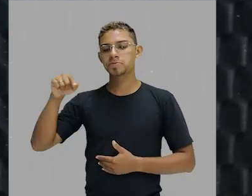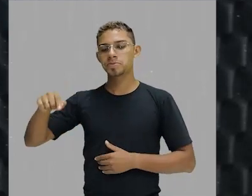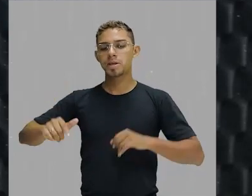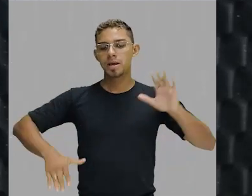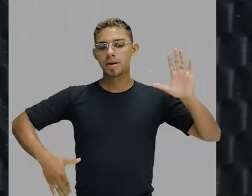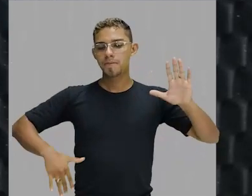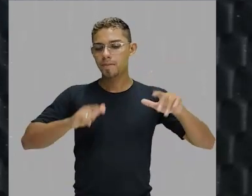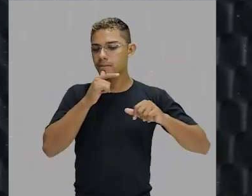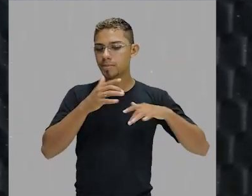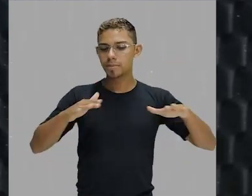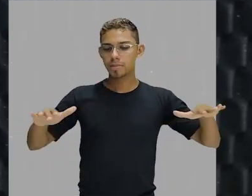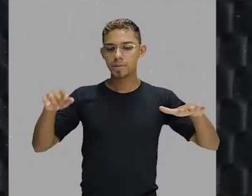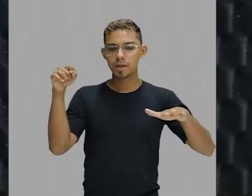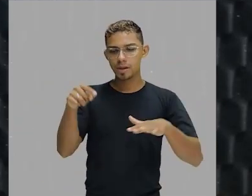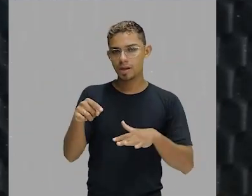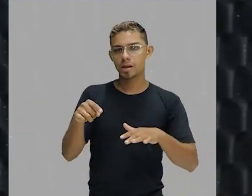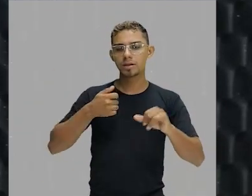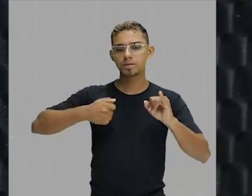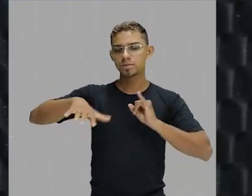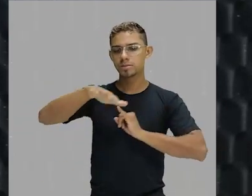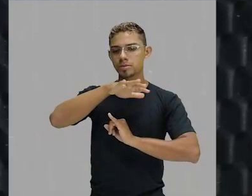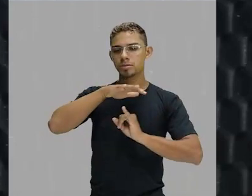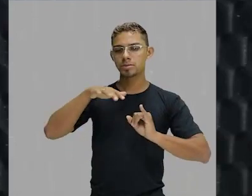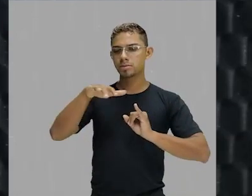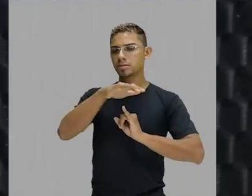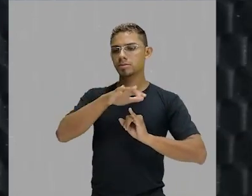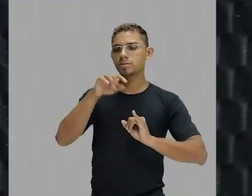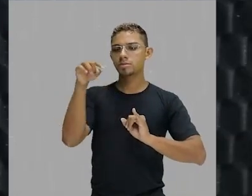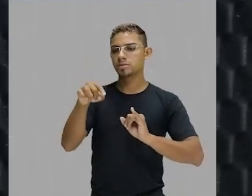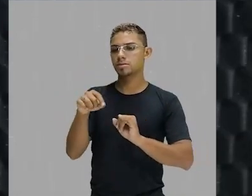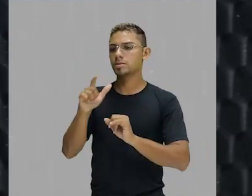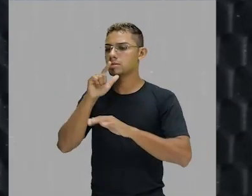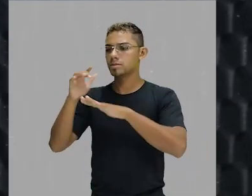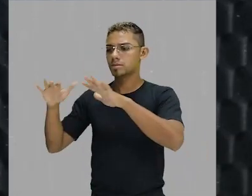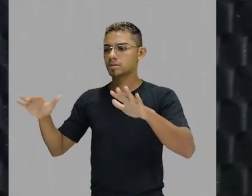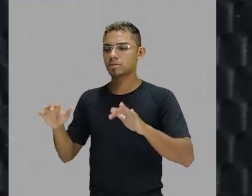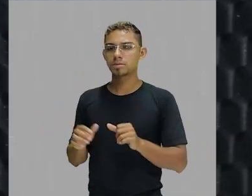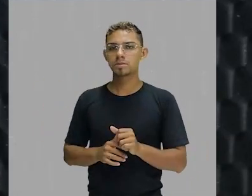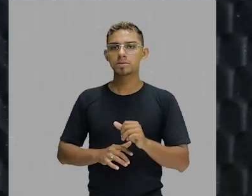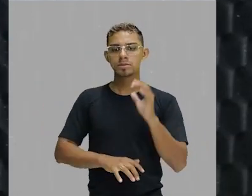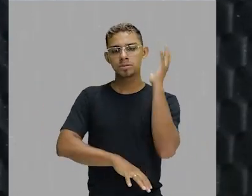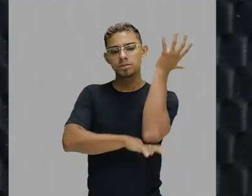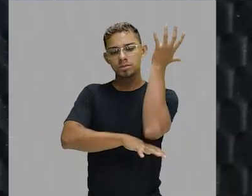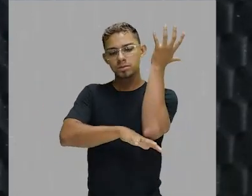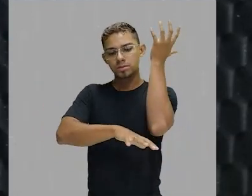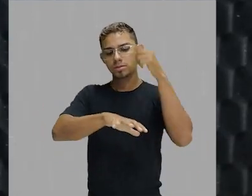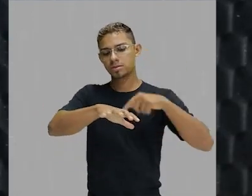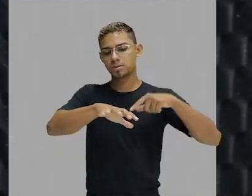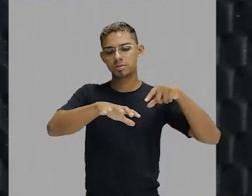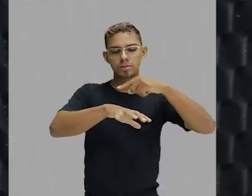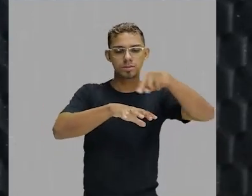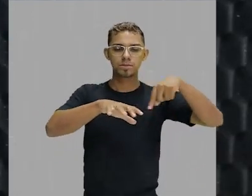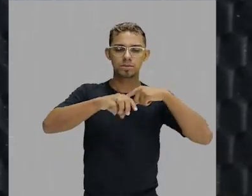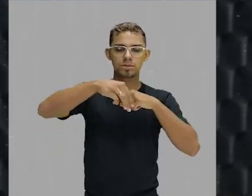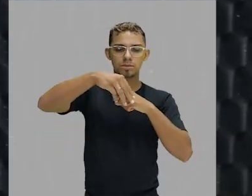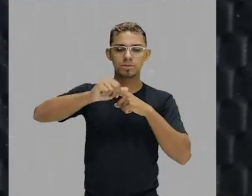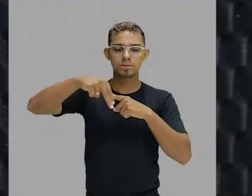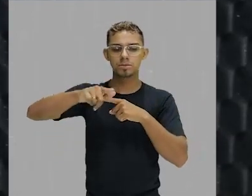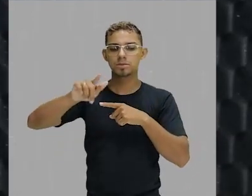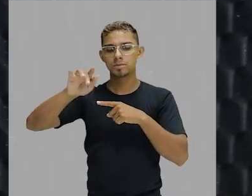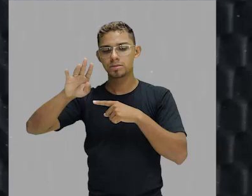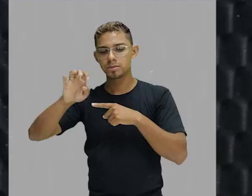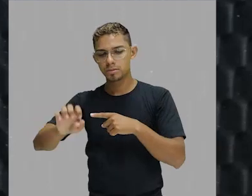de São Luís. Né? São Luís é uma ilha, então tem praia, tudo é lugar. O mangue em si faz parte desse processo de bens